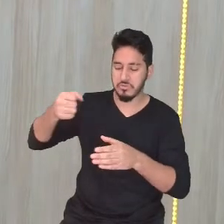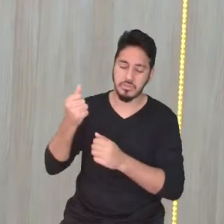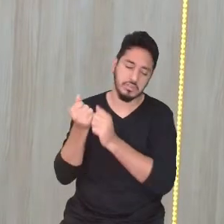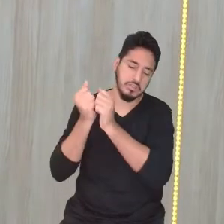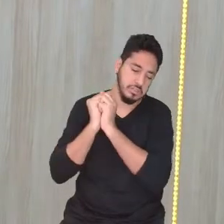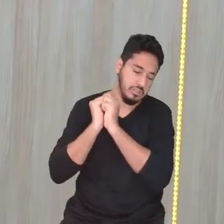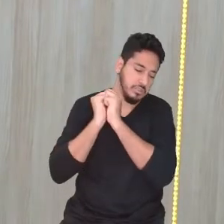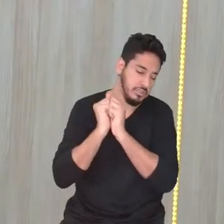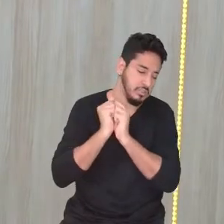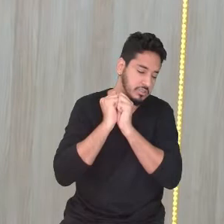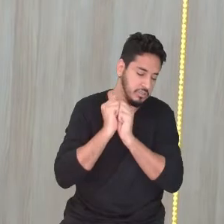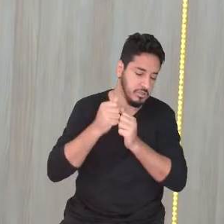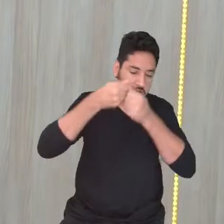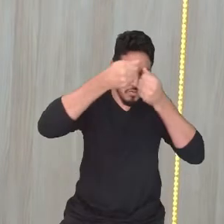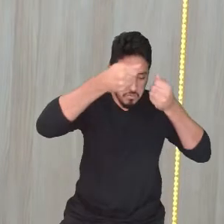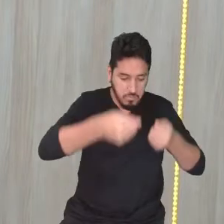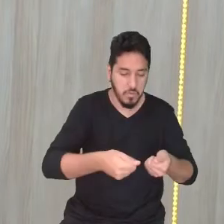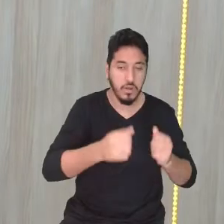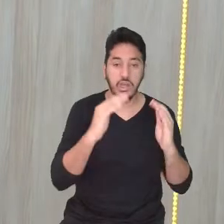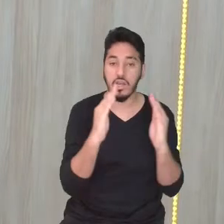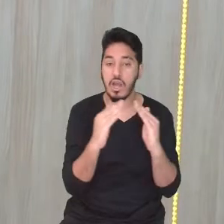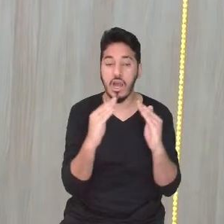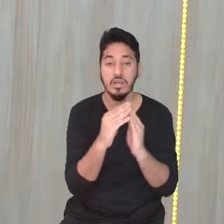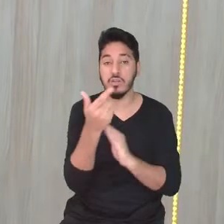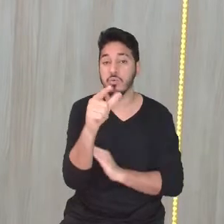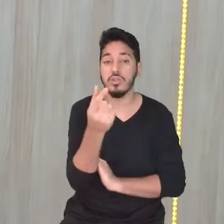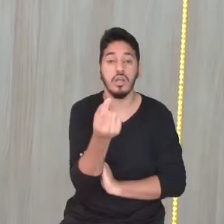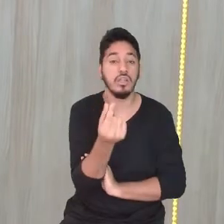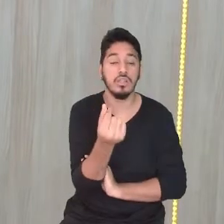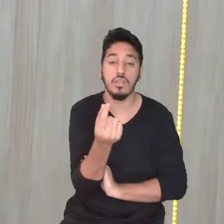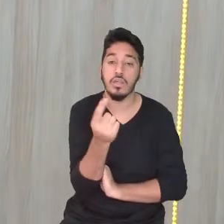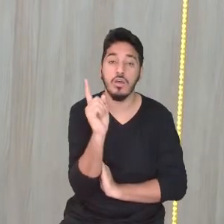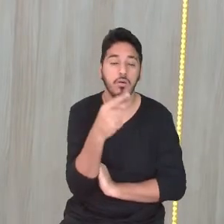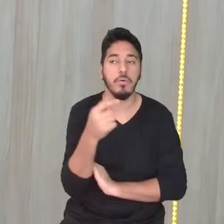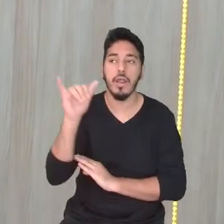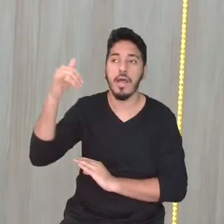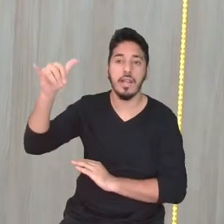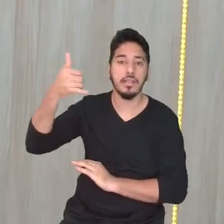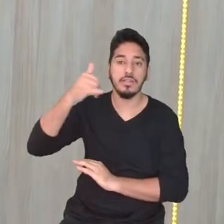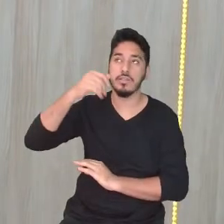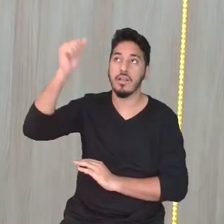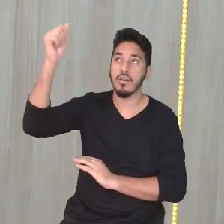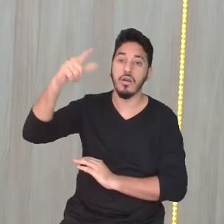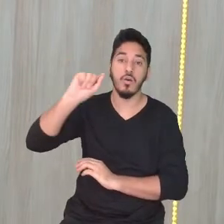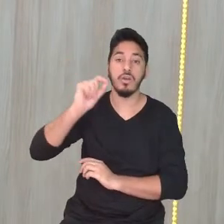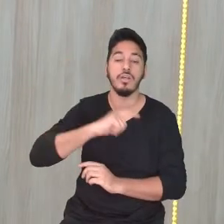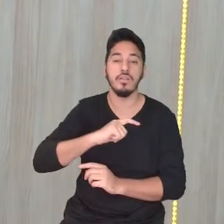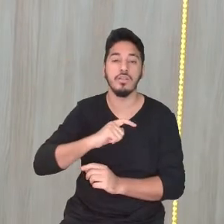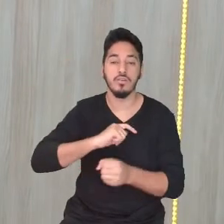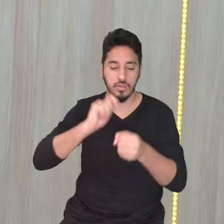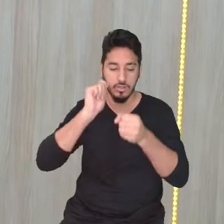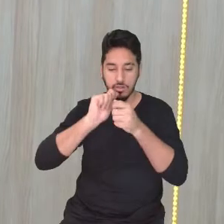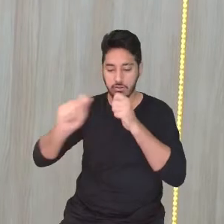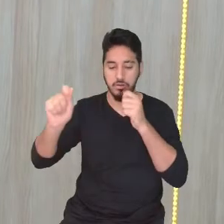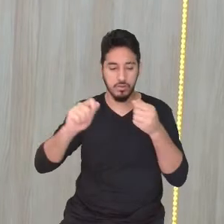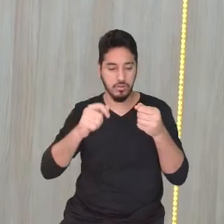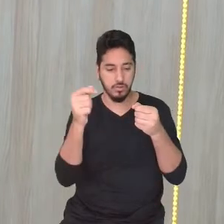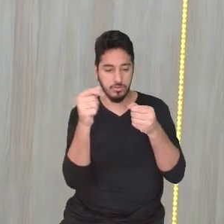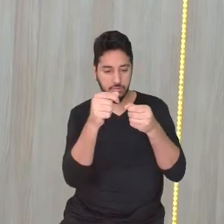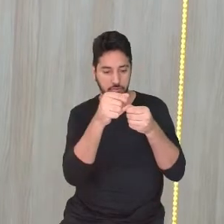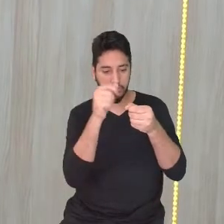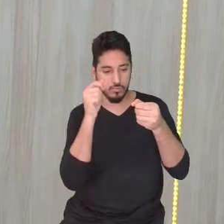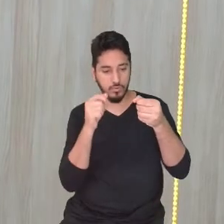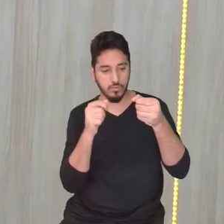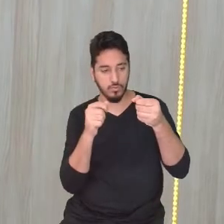que tinha que estar em casa e não tinha dinheiro para eletricidade, vivia à base de candeeiro, de velas.